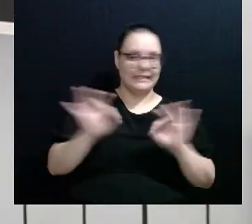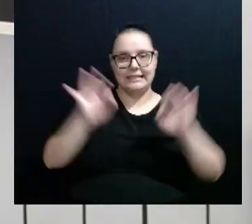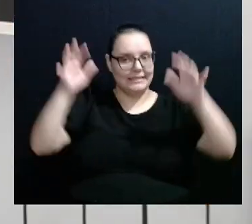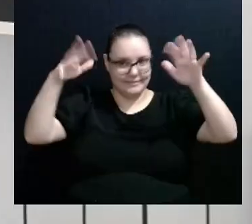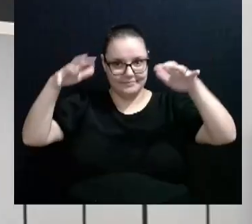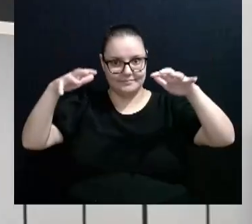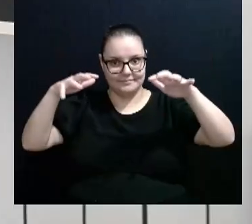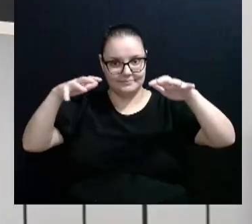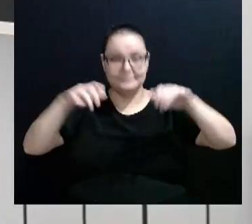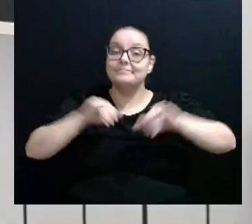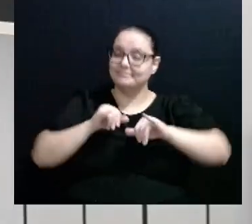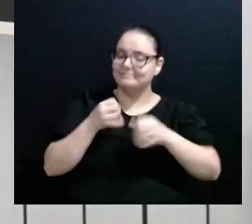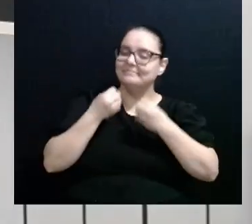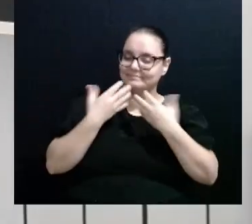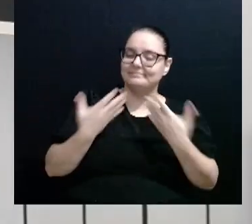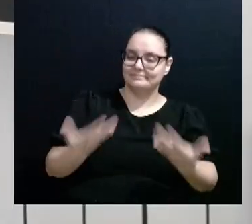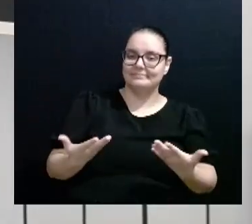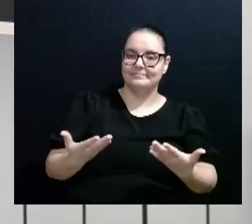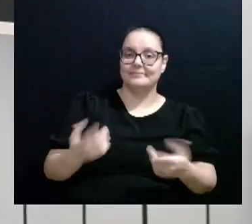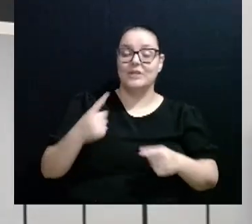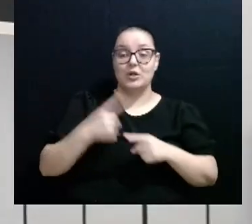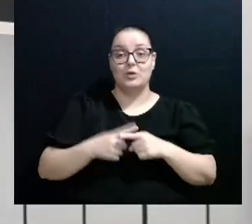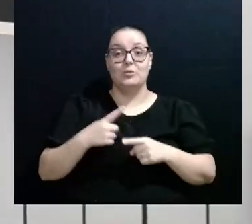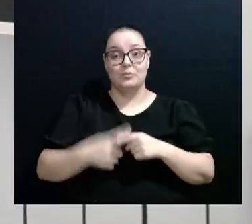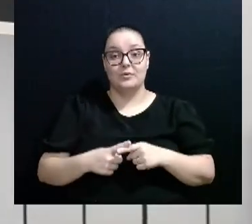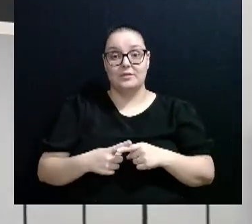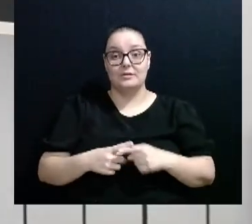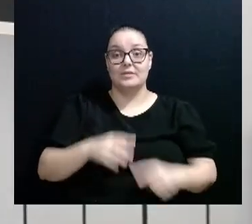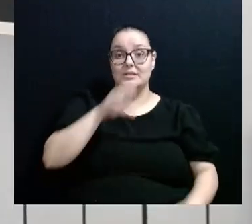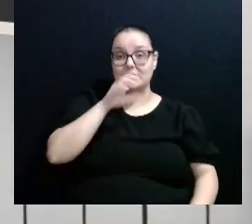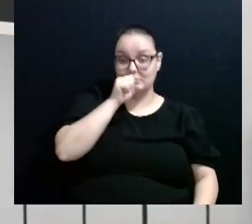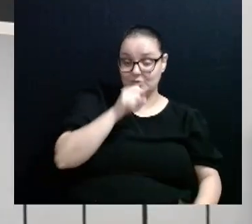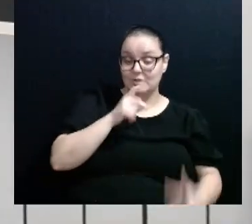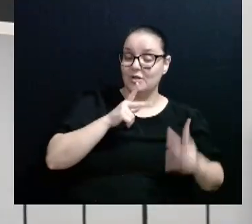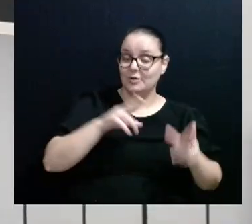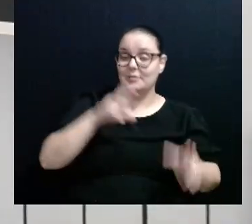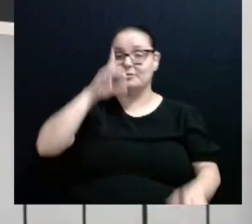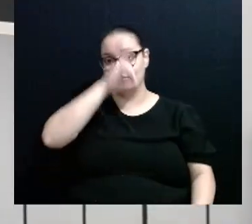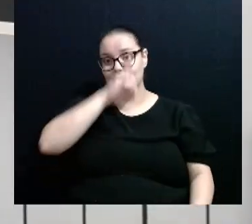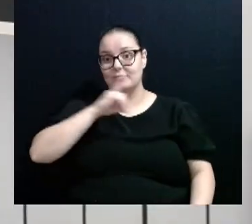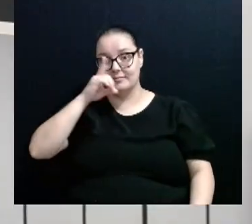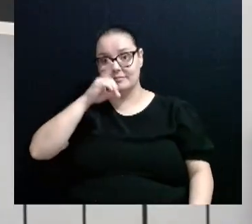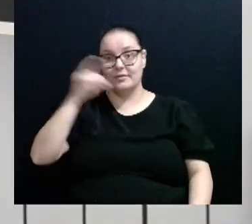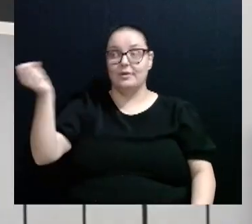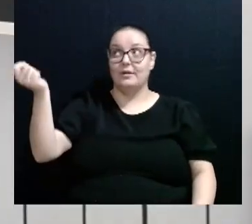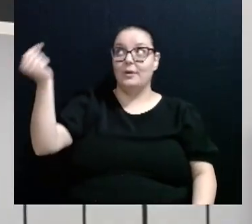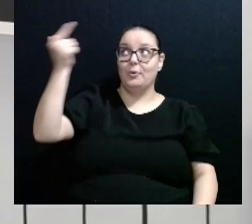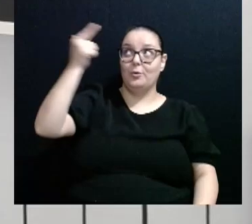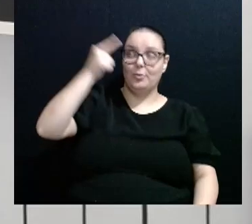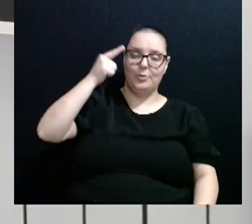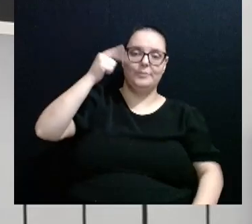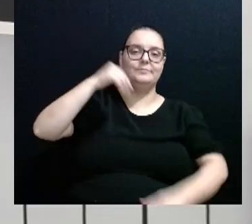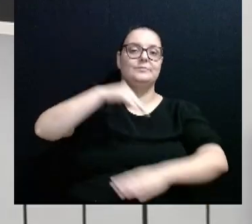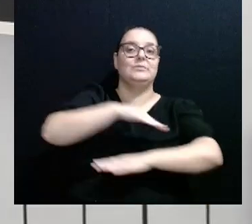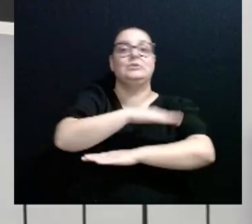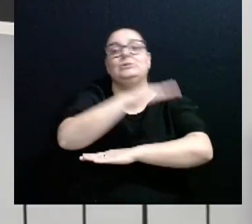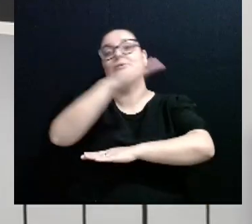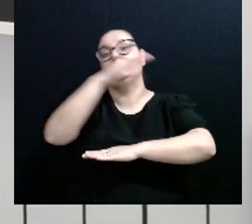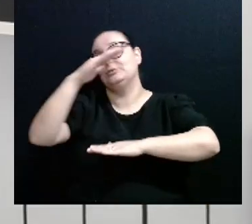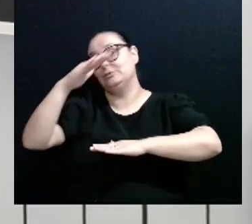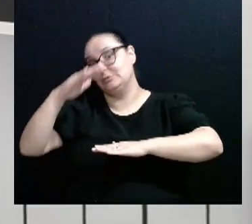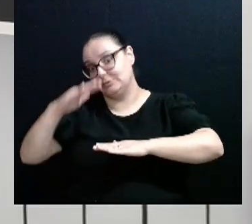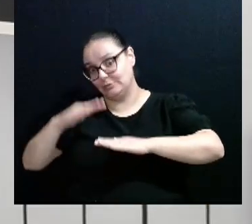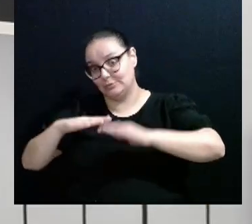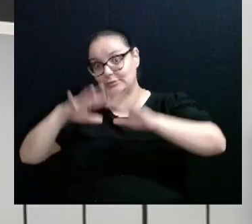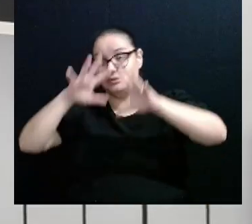é boa, viu? Porque tanto no sábado quanto no domingo o sol aparece durante todo o dia, a